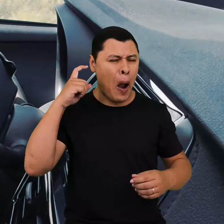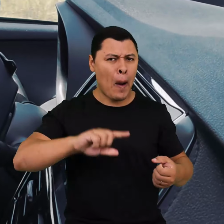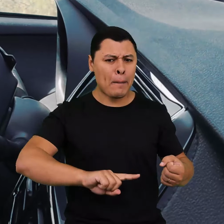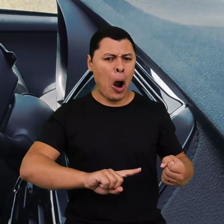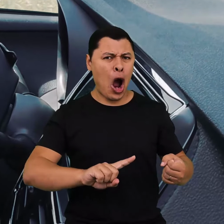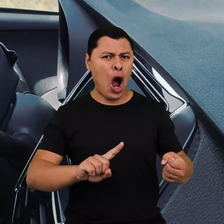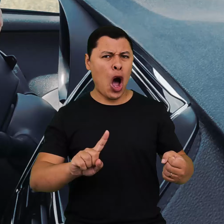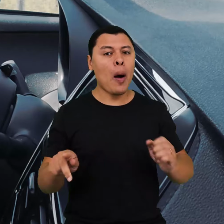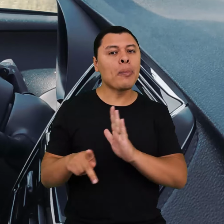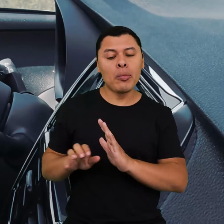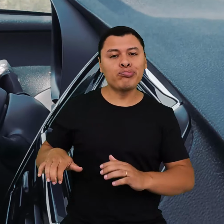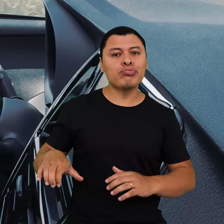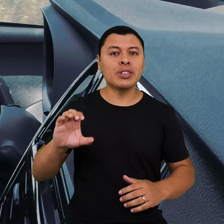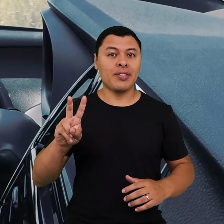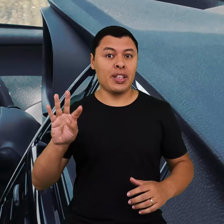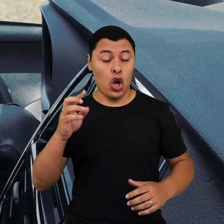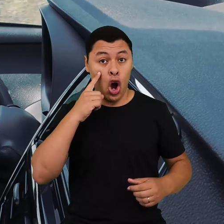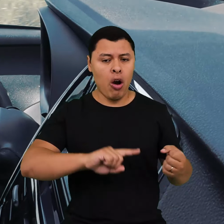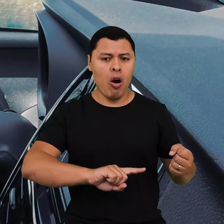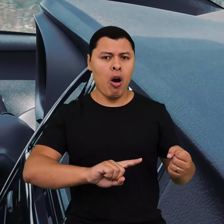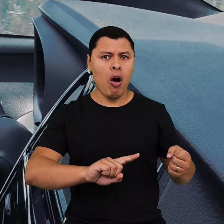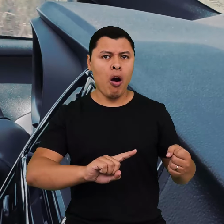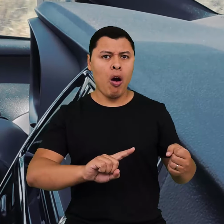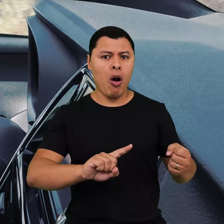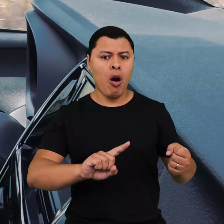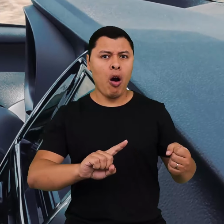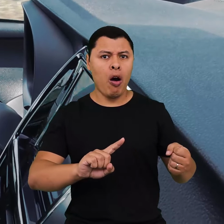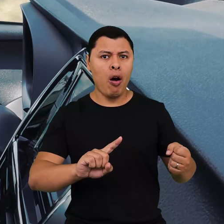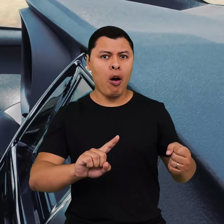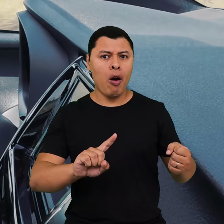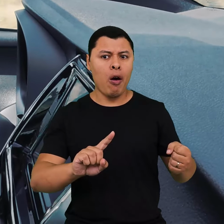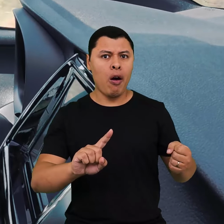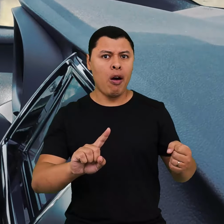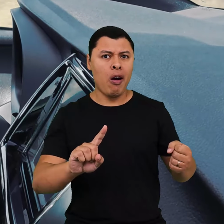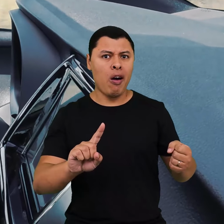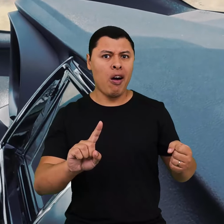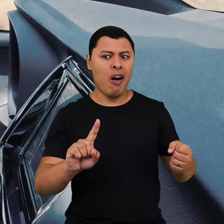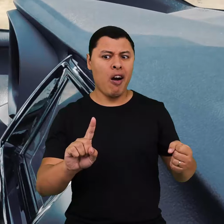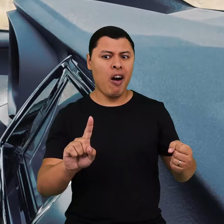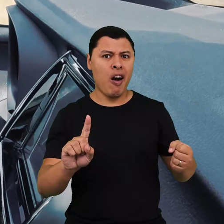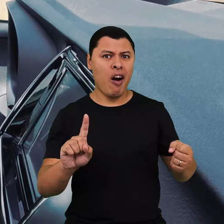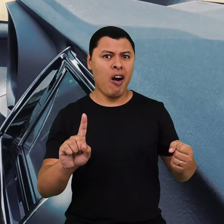CVT e da intrusão de ruído de motor. Estrada rural asfaltada.